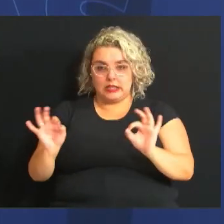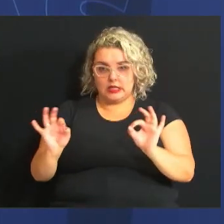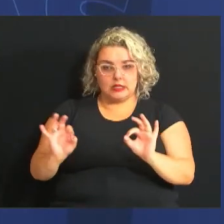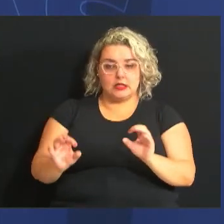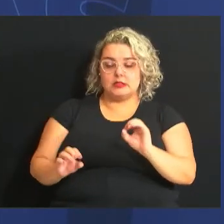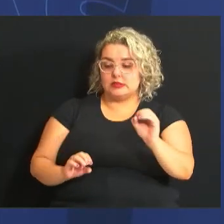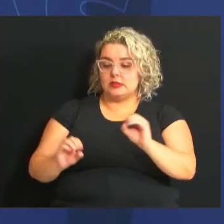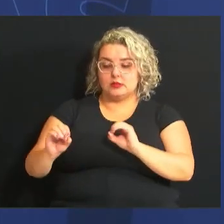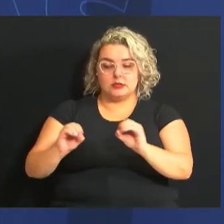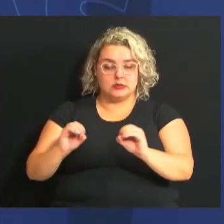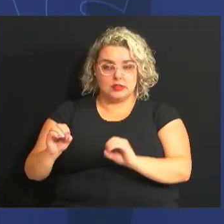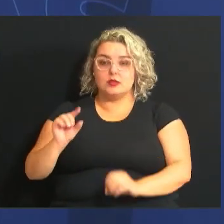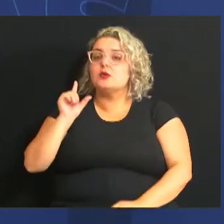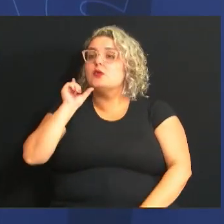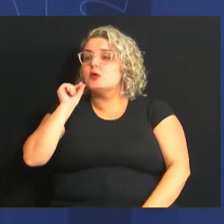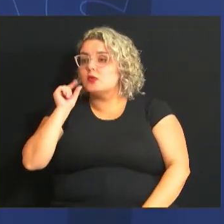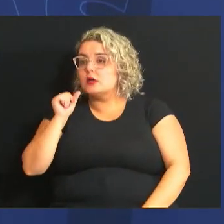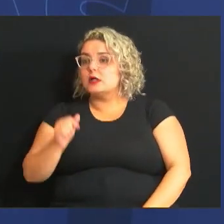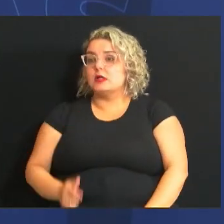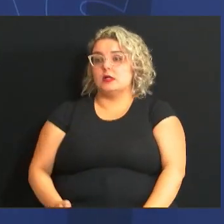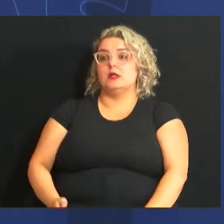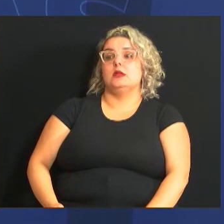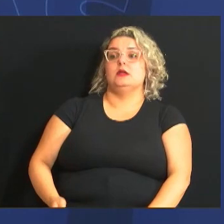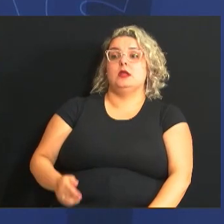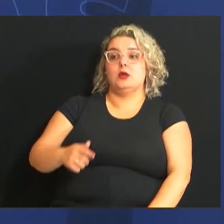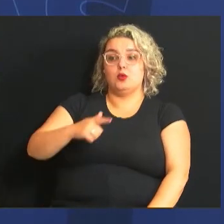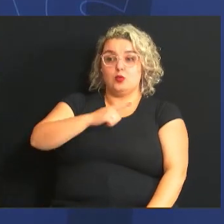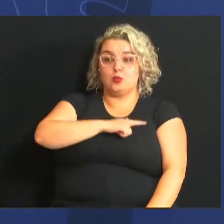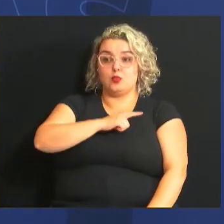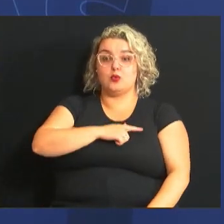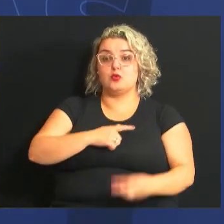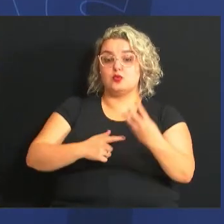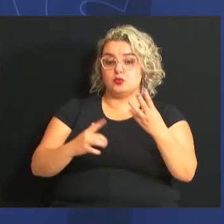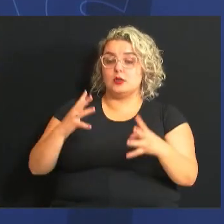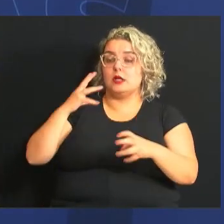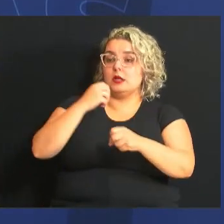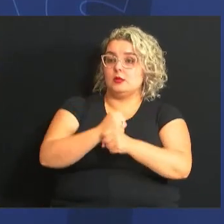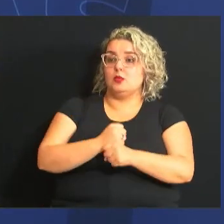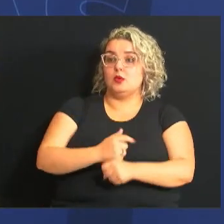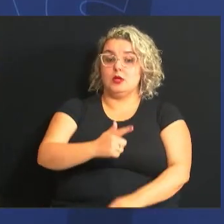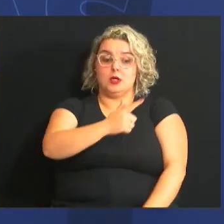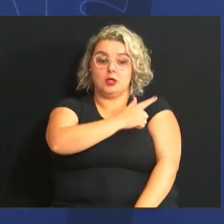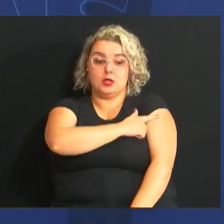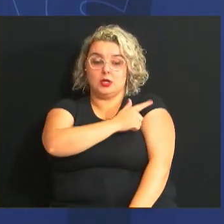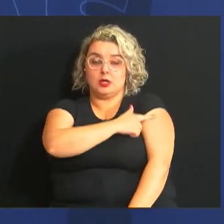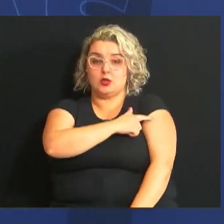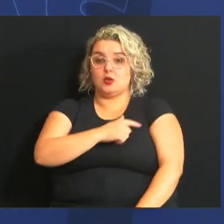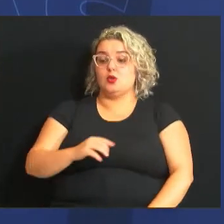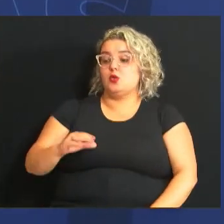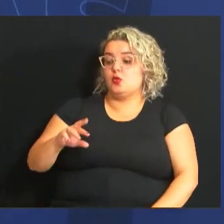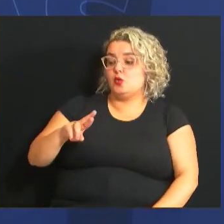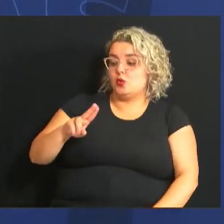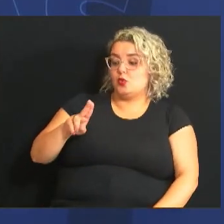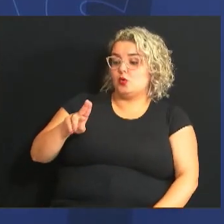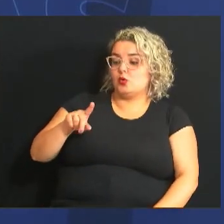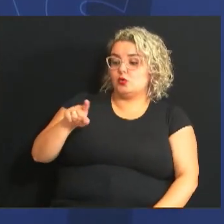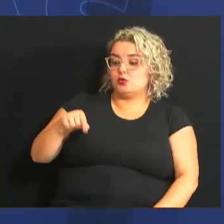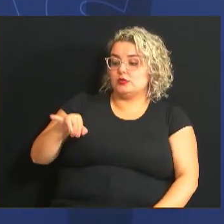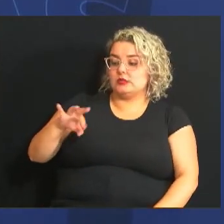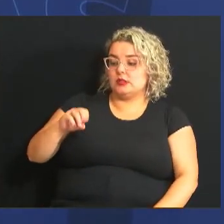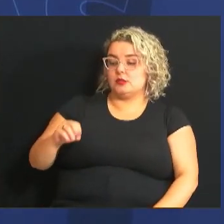rodada tem o Bugre na liderança isolada com 3 pontos, Grêmio e o Cruzeiro de Alagoas têm 1 ponto